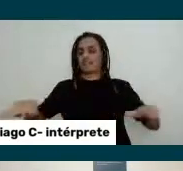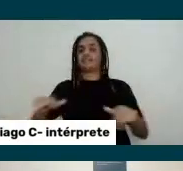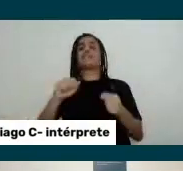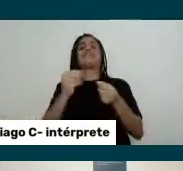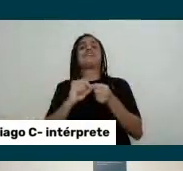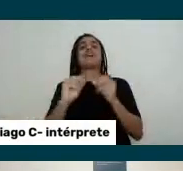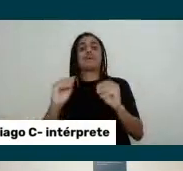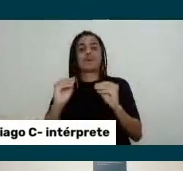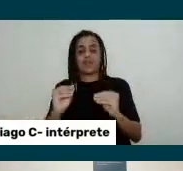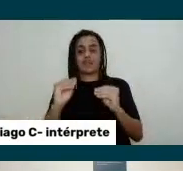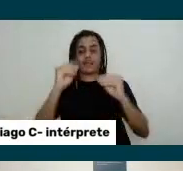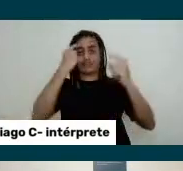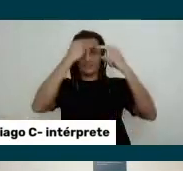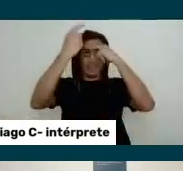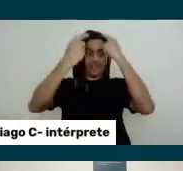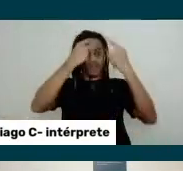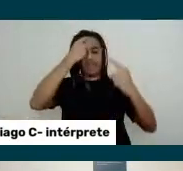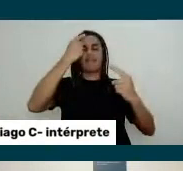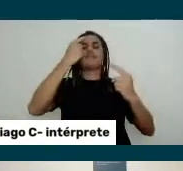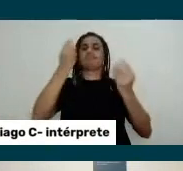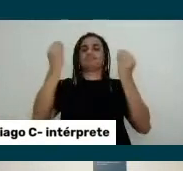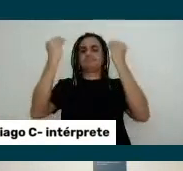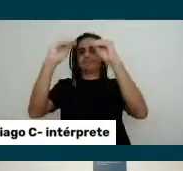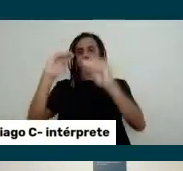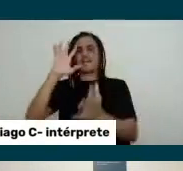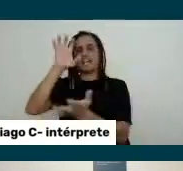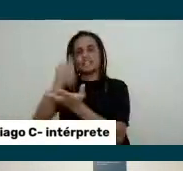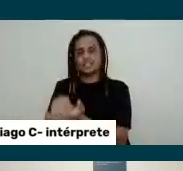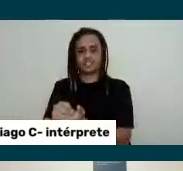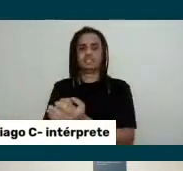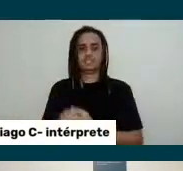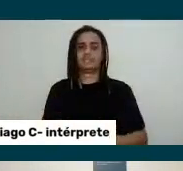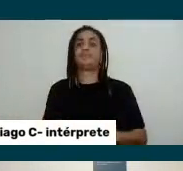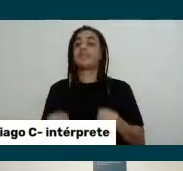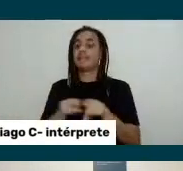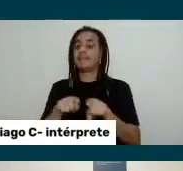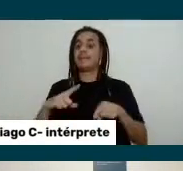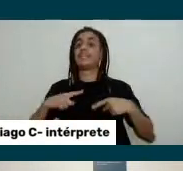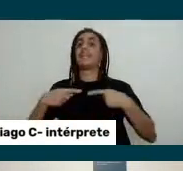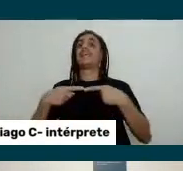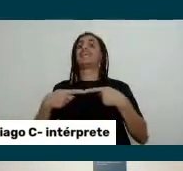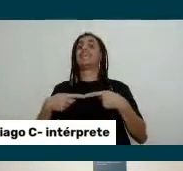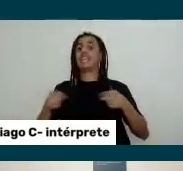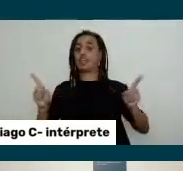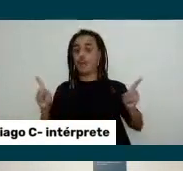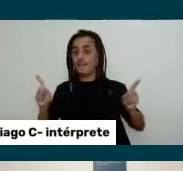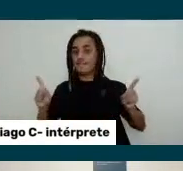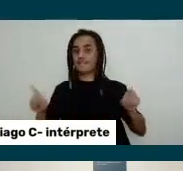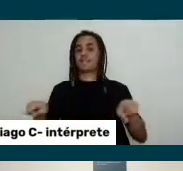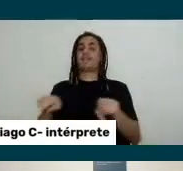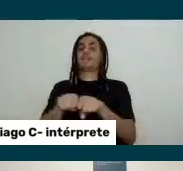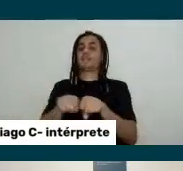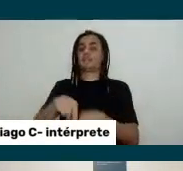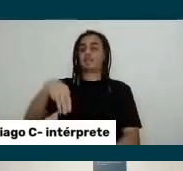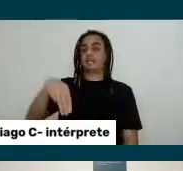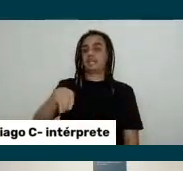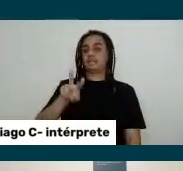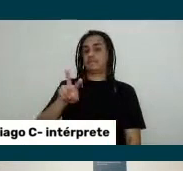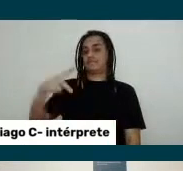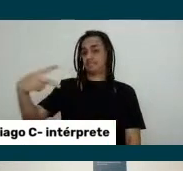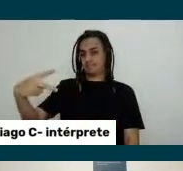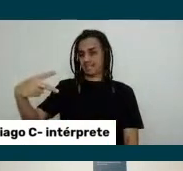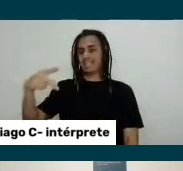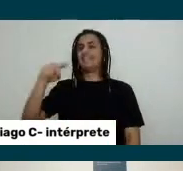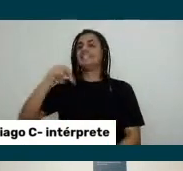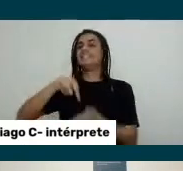conceitual e de viabilidade, né? Aí tem uma parte do kickoff e da fase de MVP, ou seja, que é definir